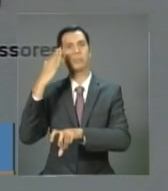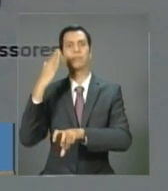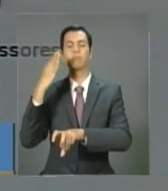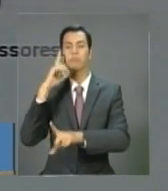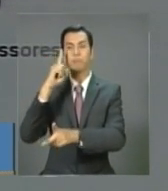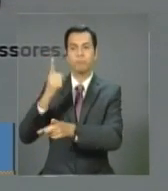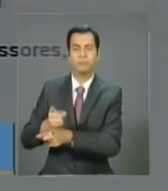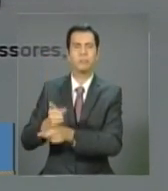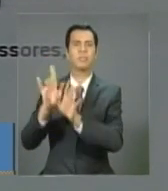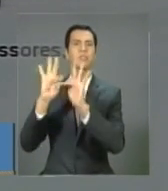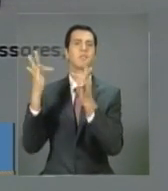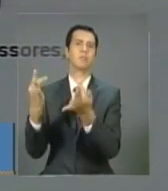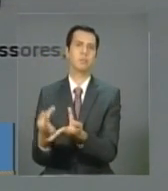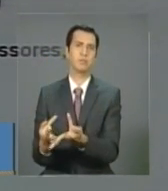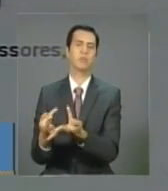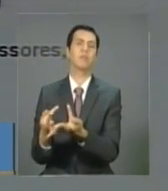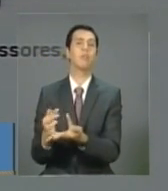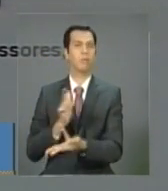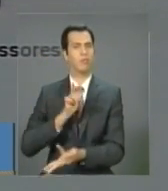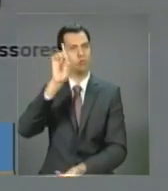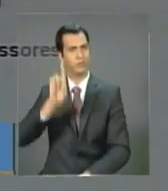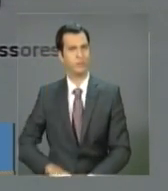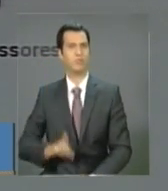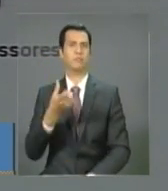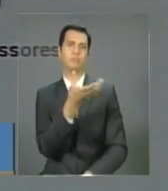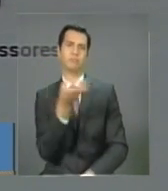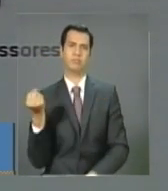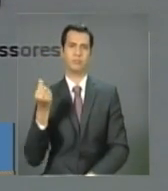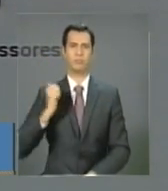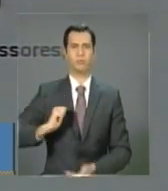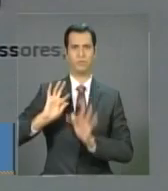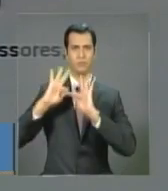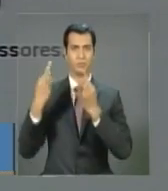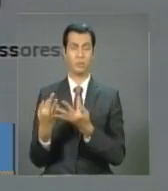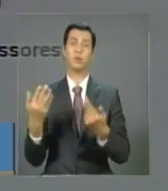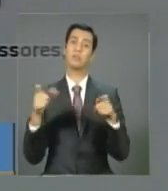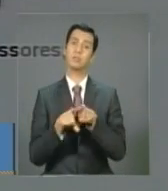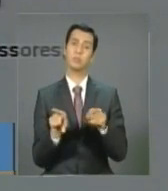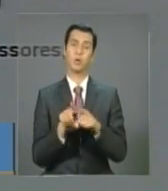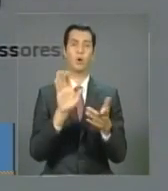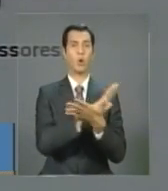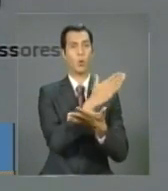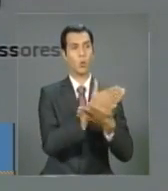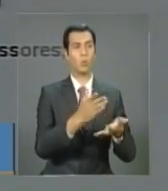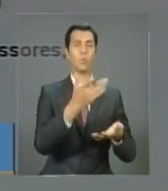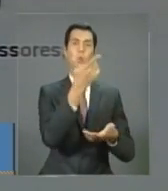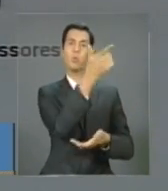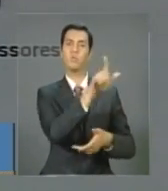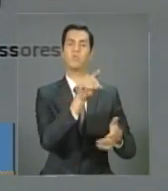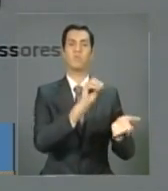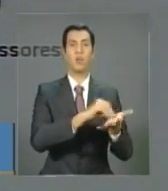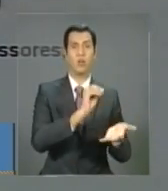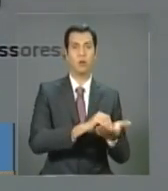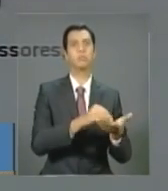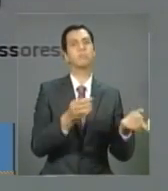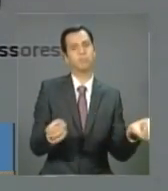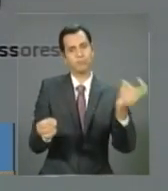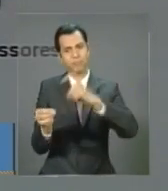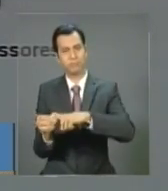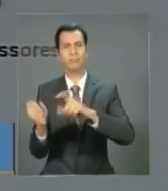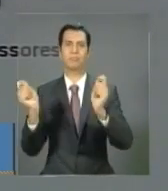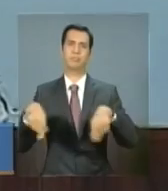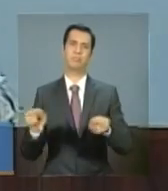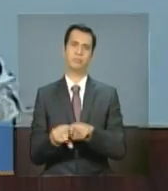Família e ainda não recebe, para aquelas que já recebem e estão no cadastro único, como podemos garantir que o conjunto de serviços públicos chegue a essas